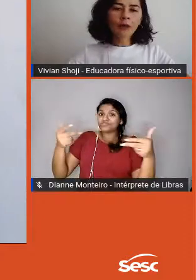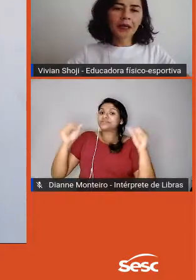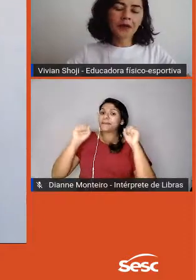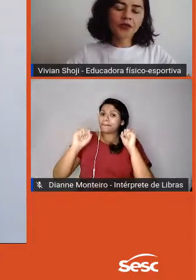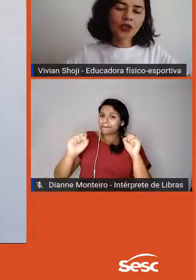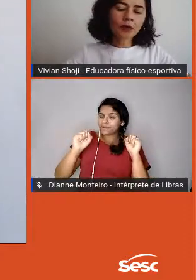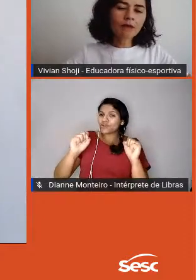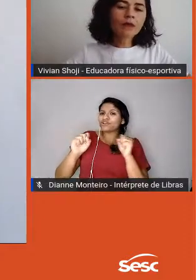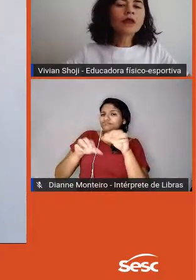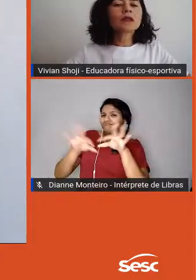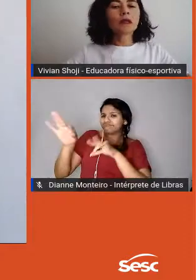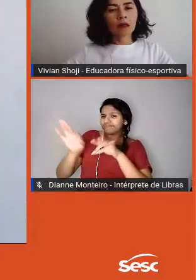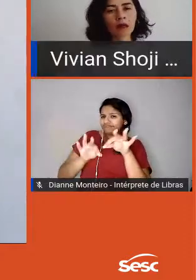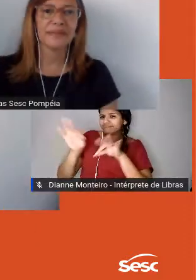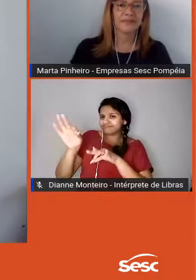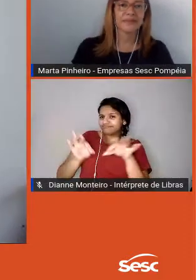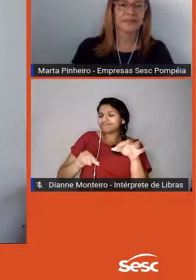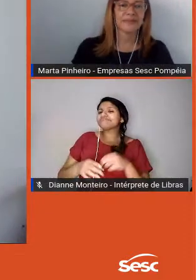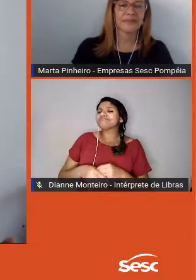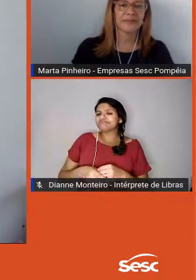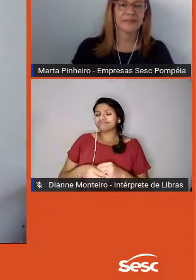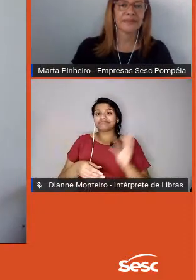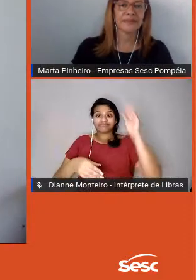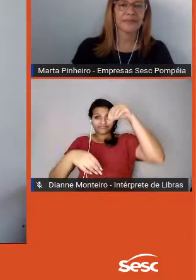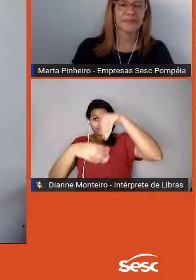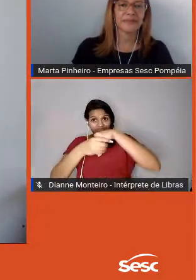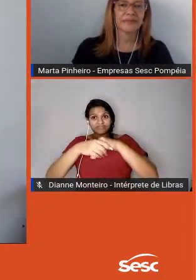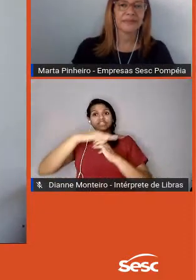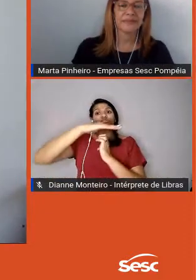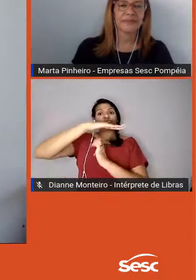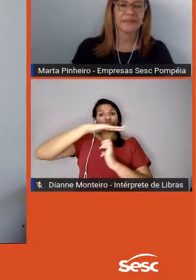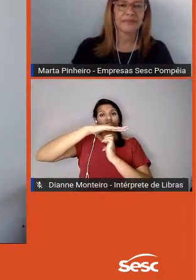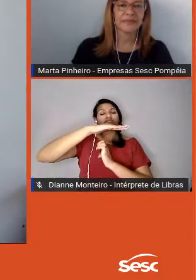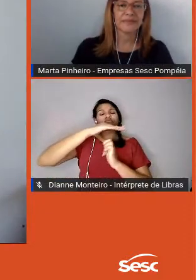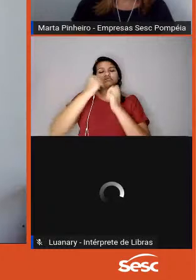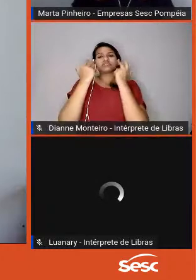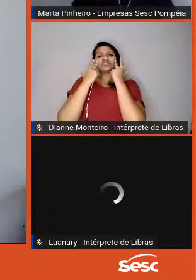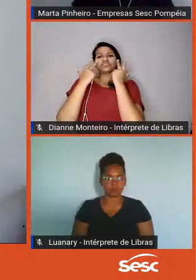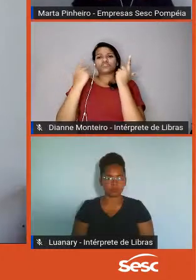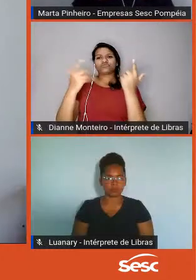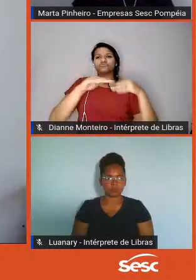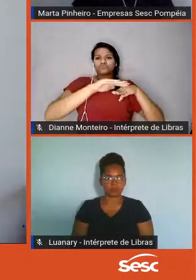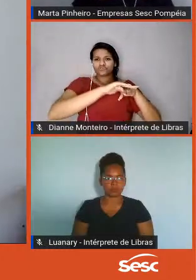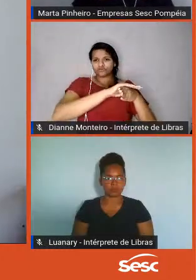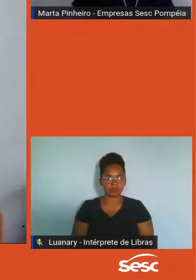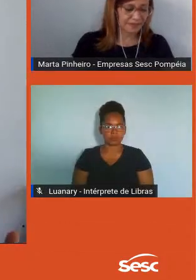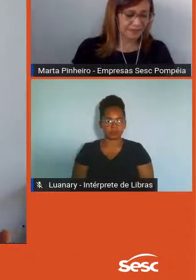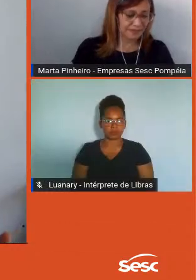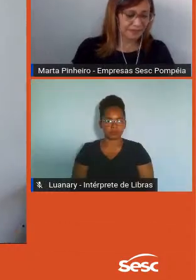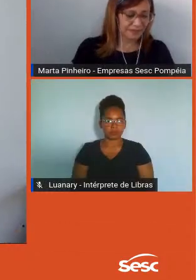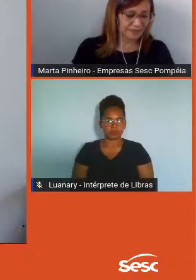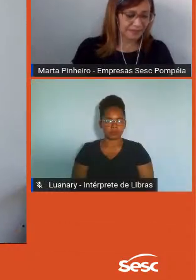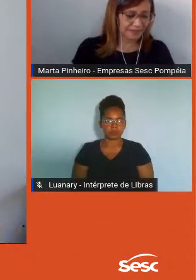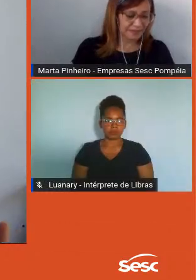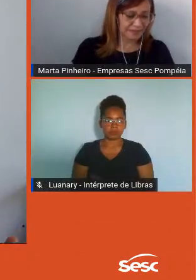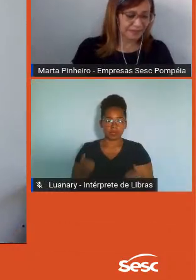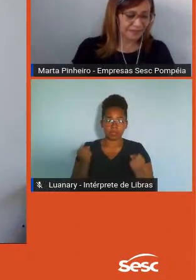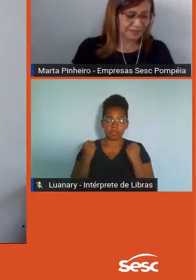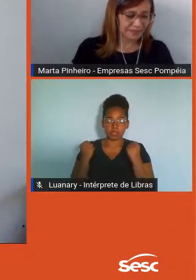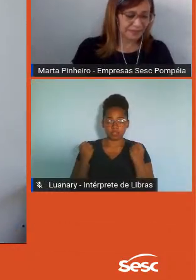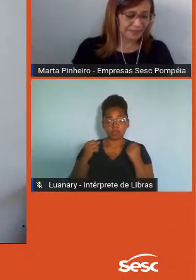comumente se realizam mais atividades voltadas para a área de relaxamento,